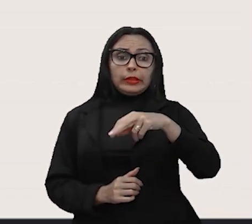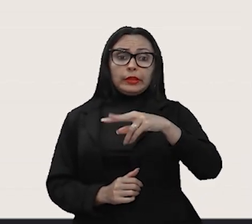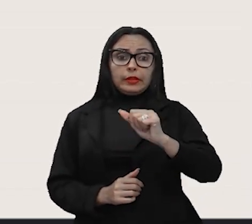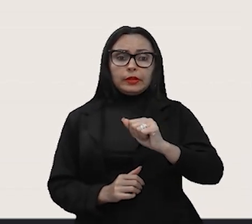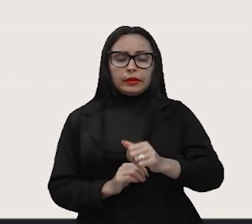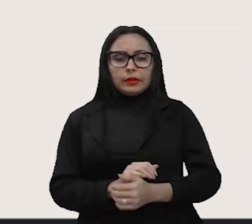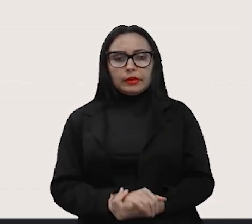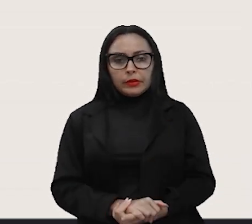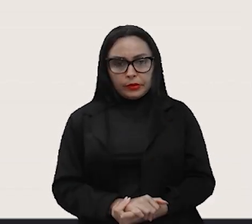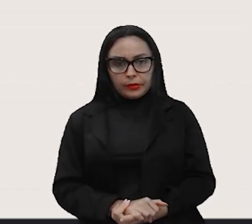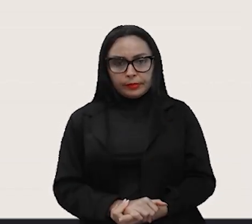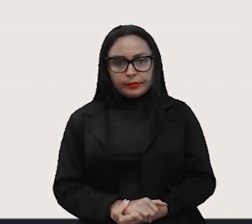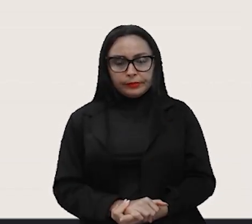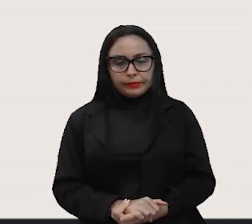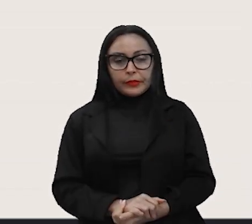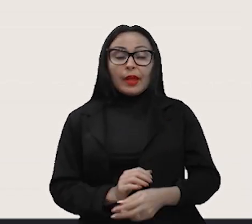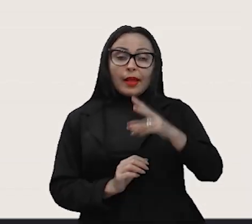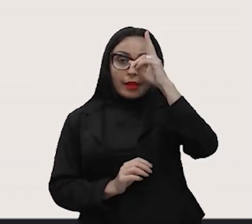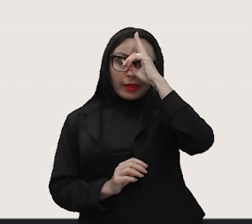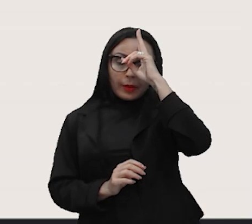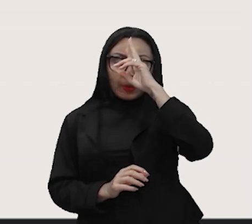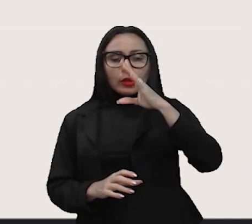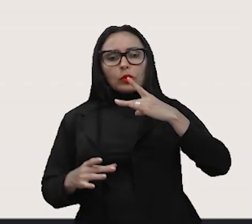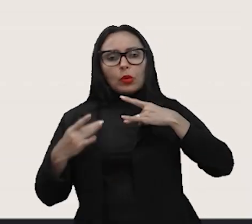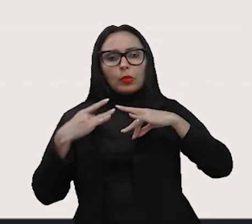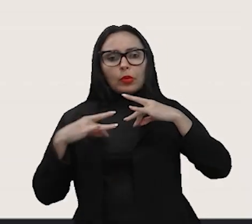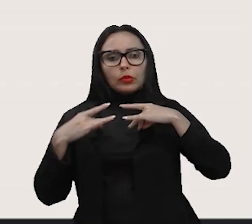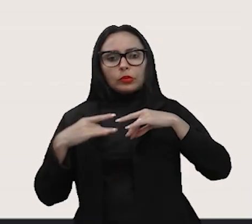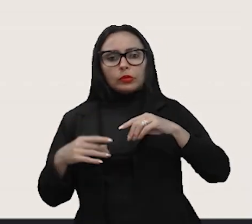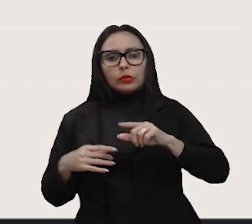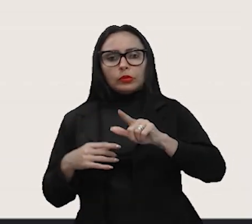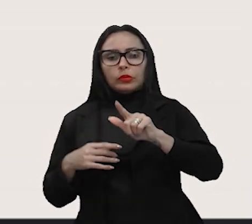E eu vou lembrar de um hormônio que é chamado de glucagon.